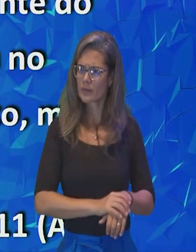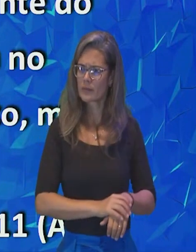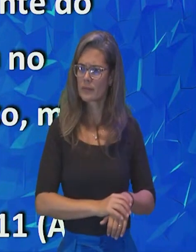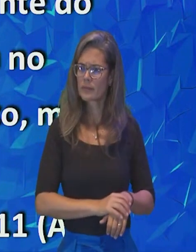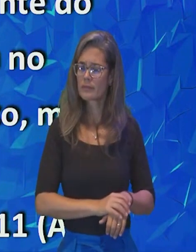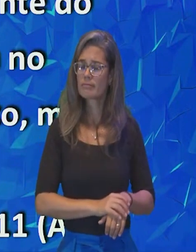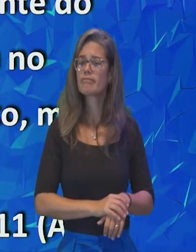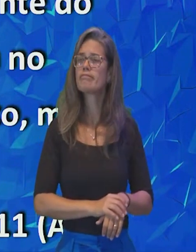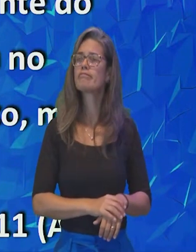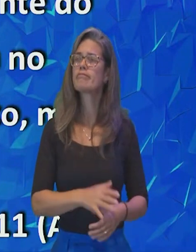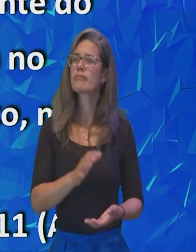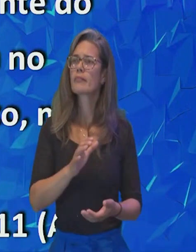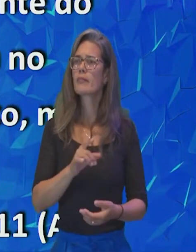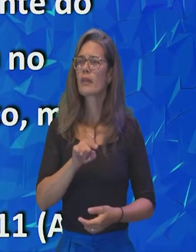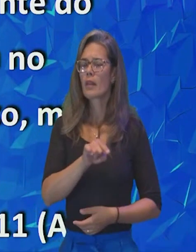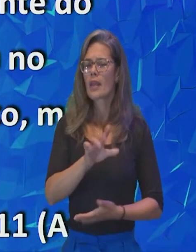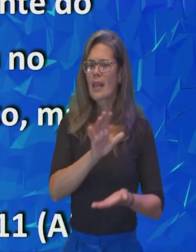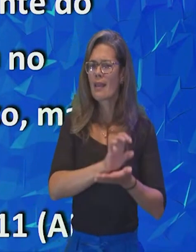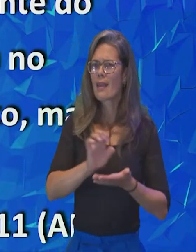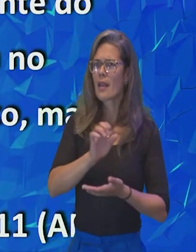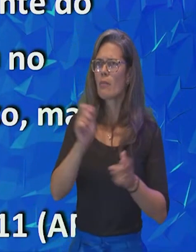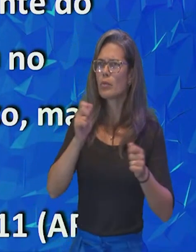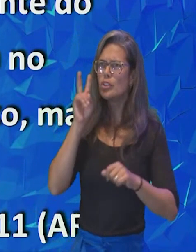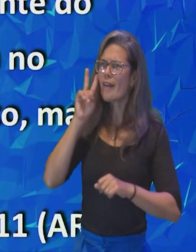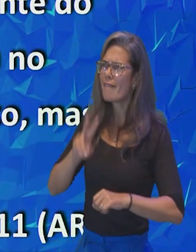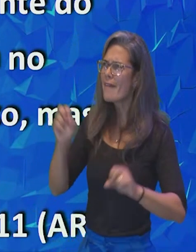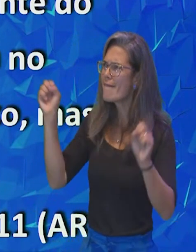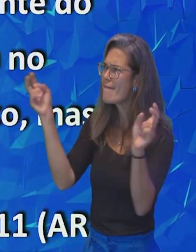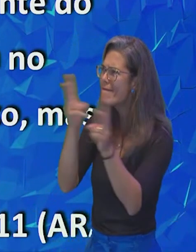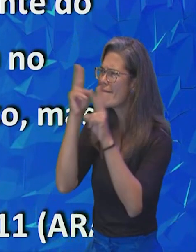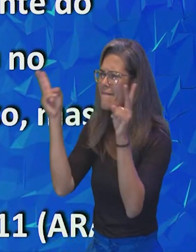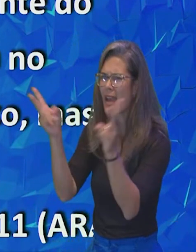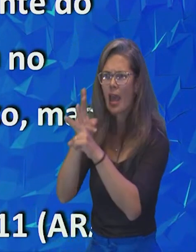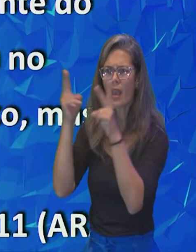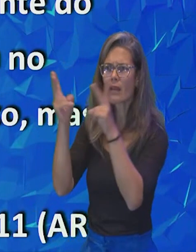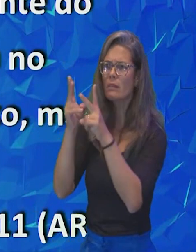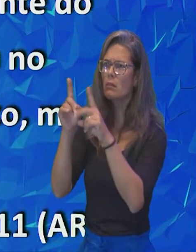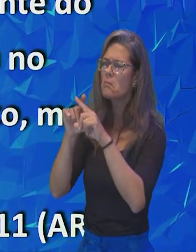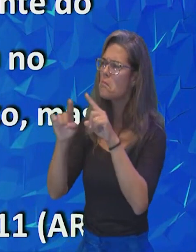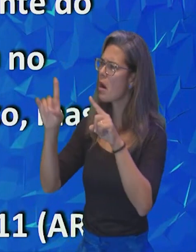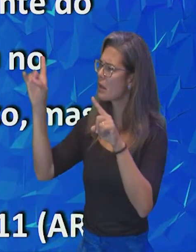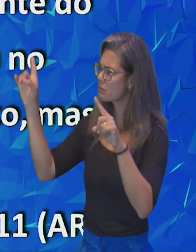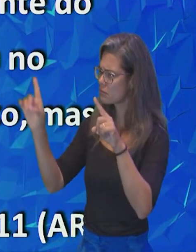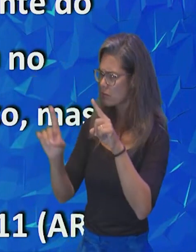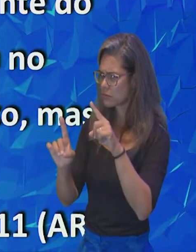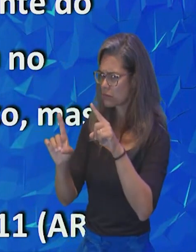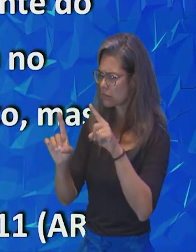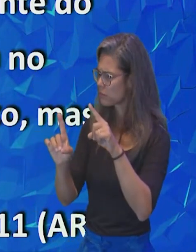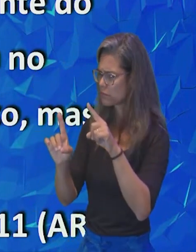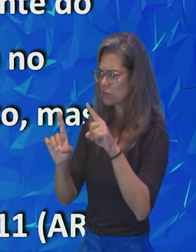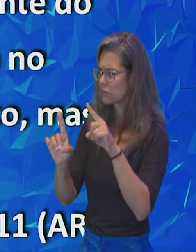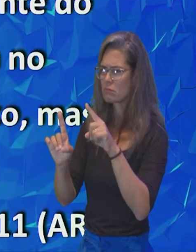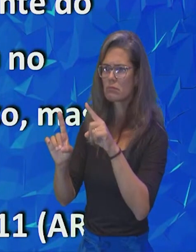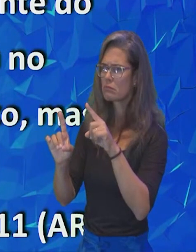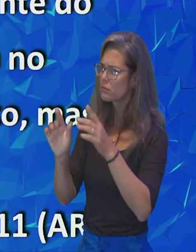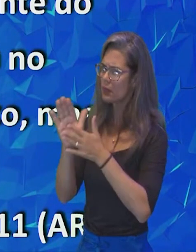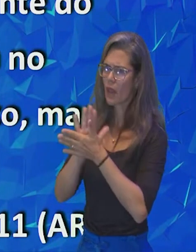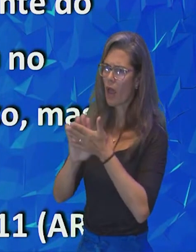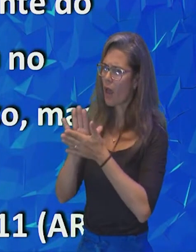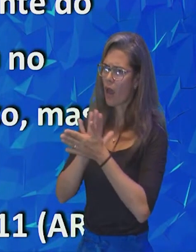forte vento fendia os montes e despedaçava as pedras diante do Senhor. Porém, o Senhor não estava no